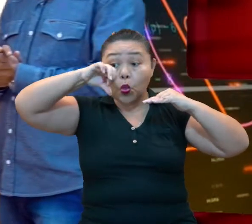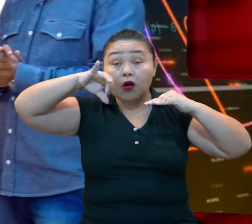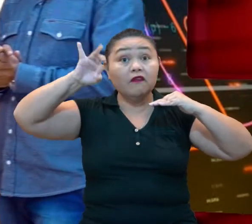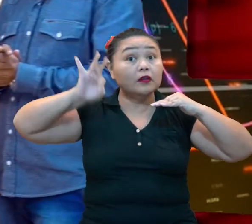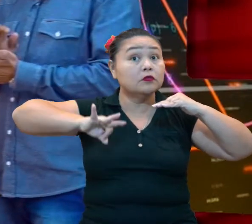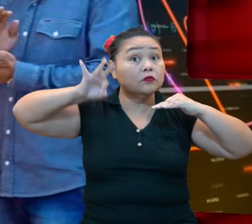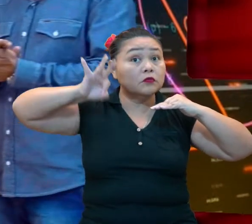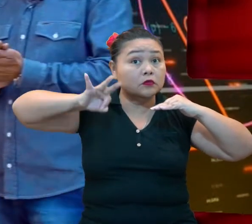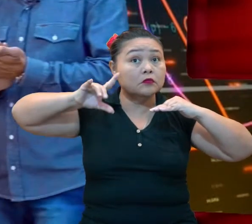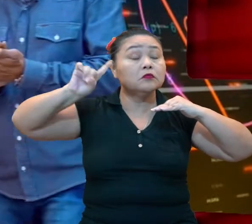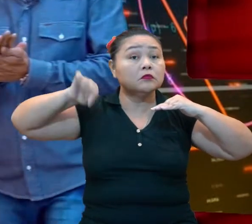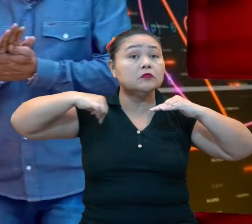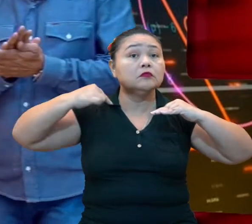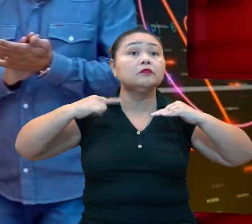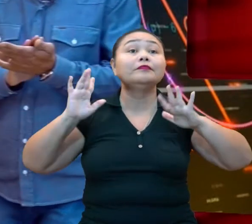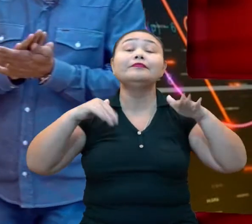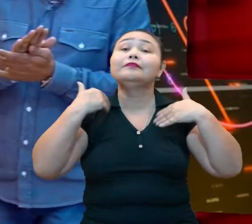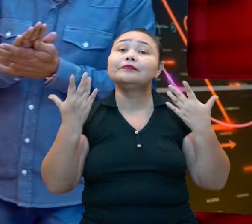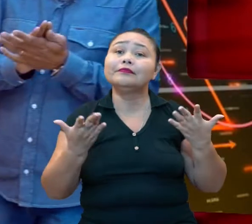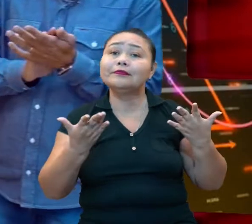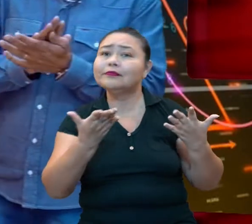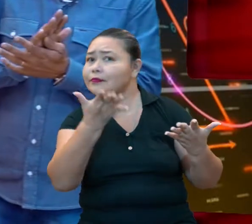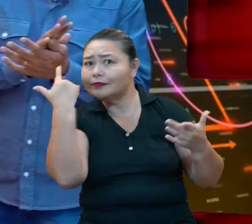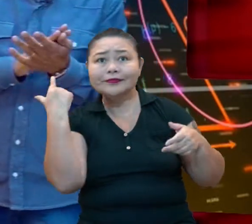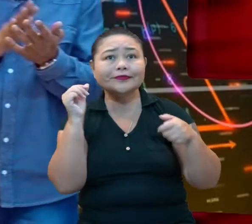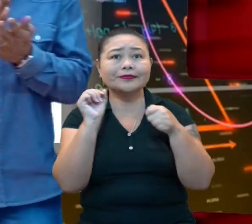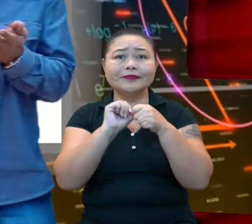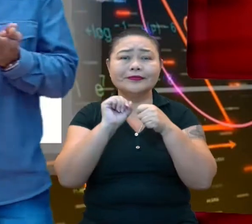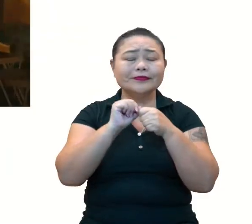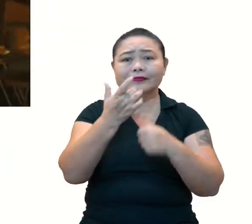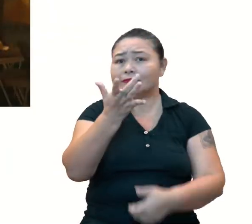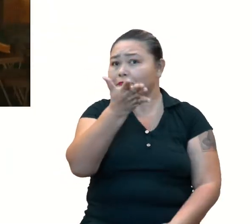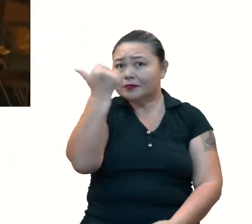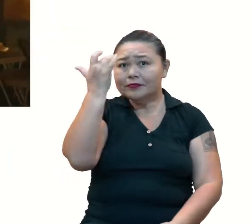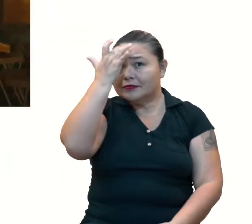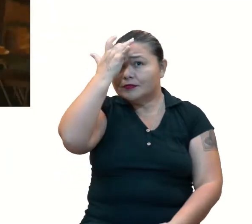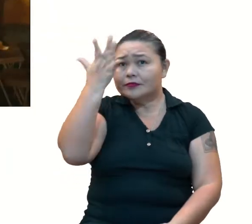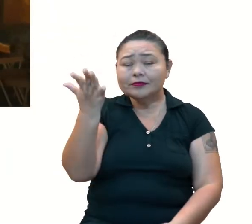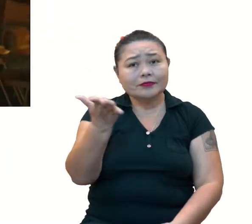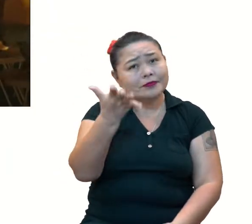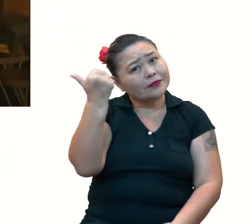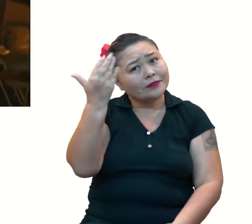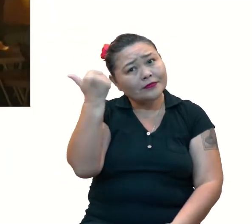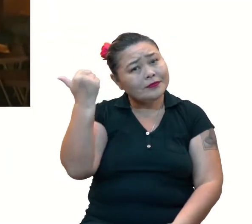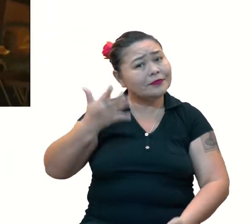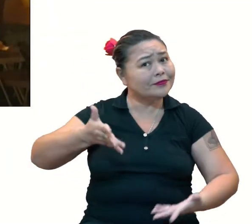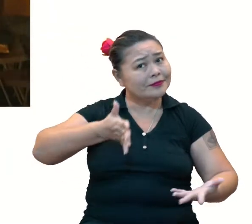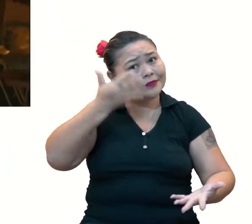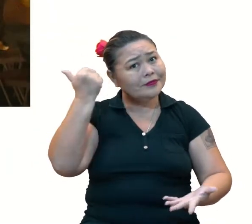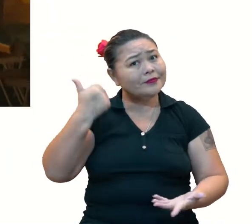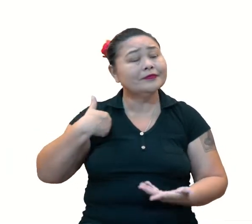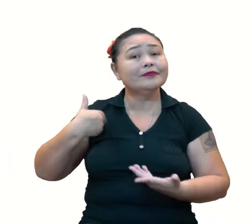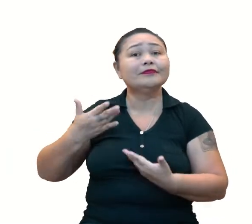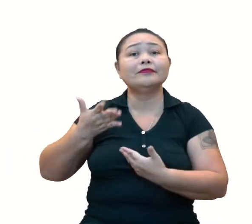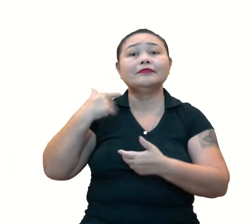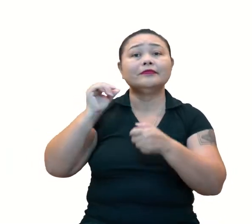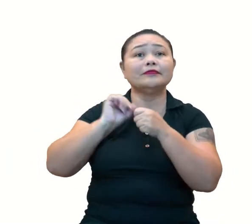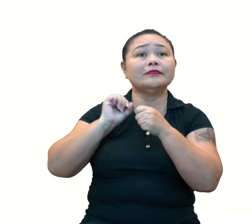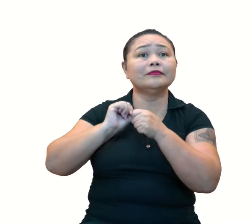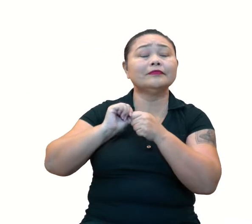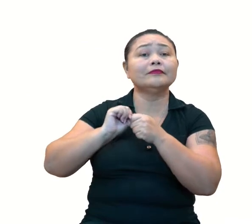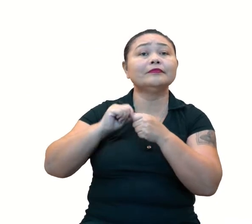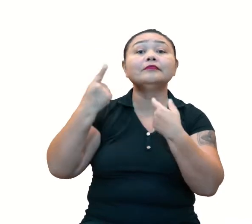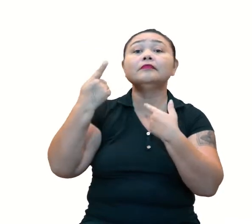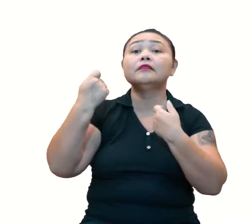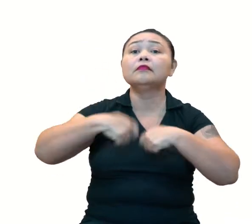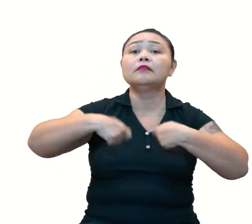Que legal, né? E aí, então, bora fazer? Vamos lá, é fácil. Vamos animar junto com o Minhos e vamos fazer. Olha, o que você